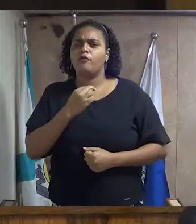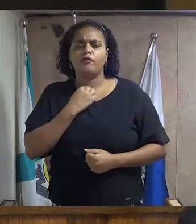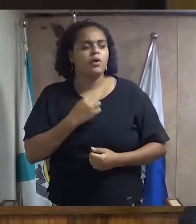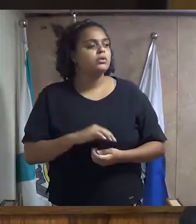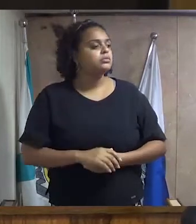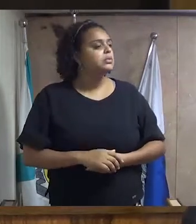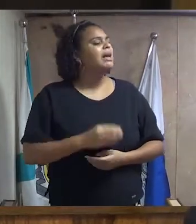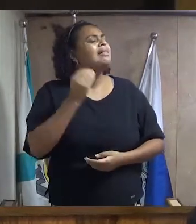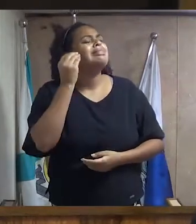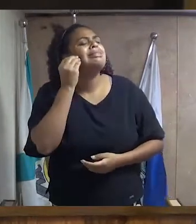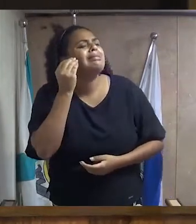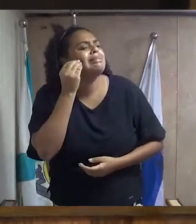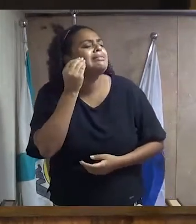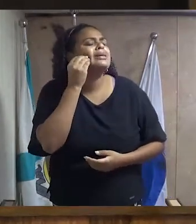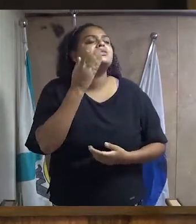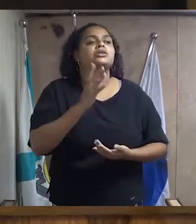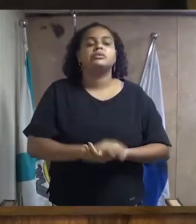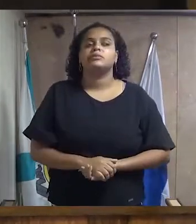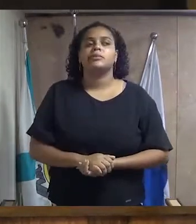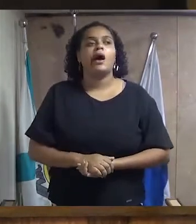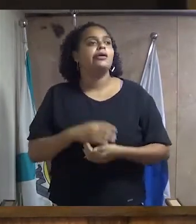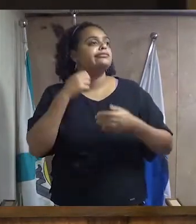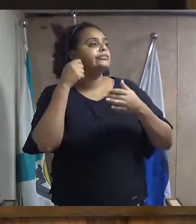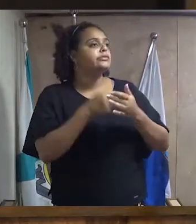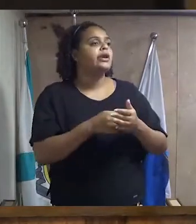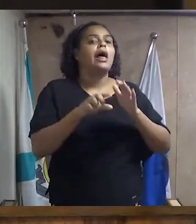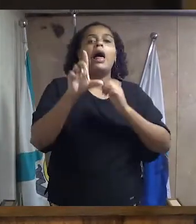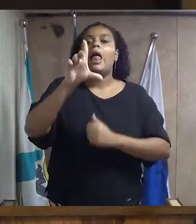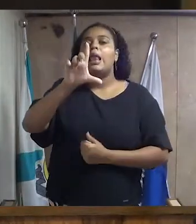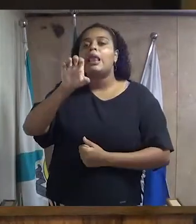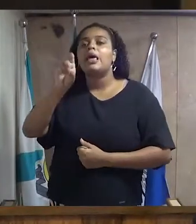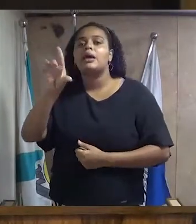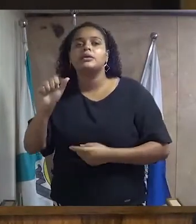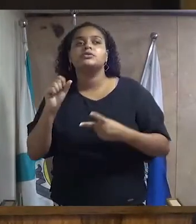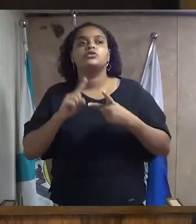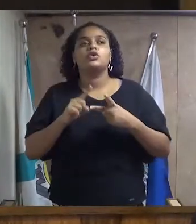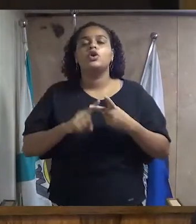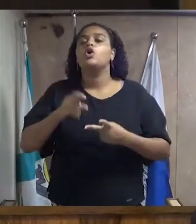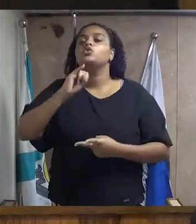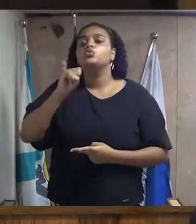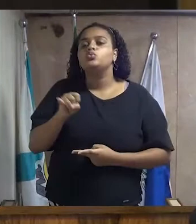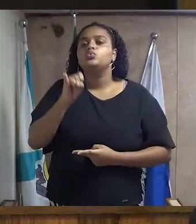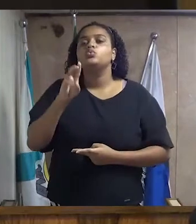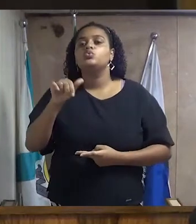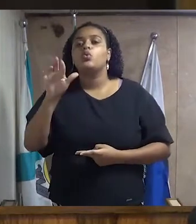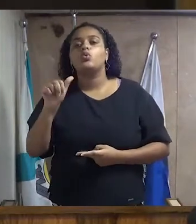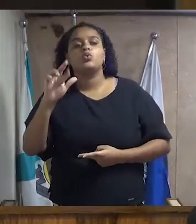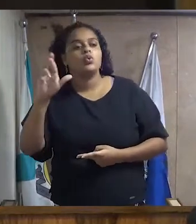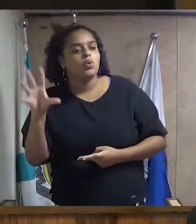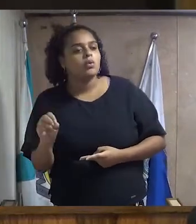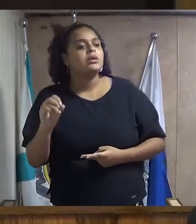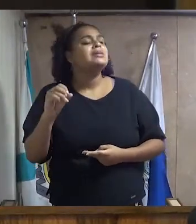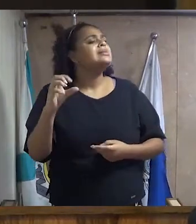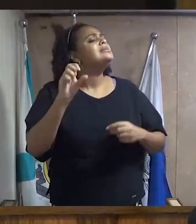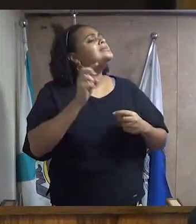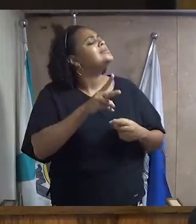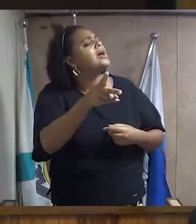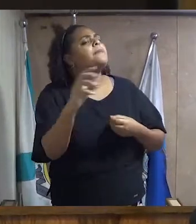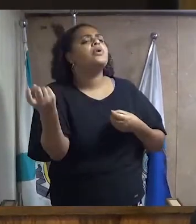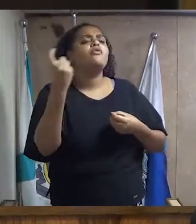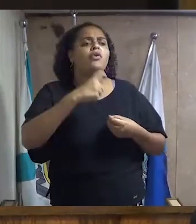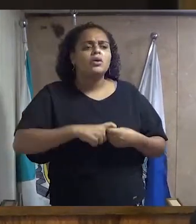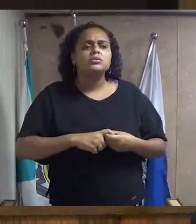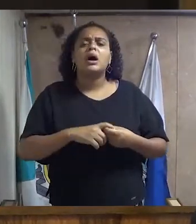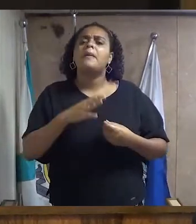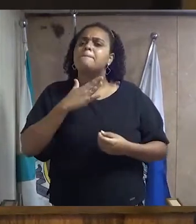falei, cara, tem tanta gente que está brigando ali, tem a Leite, tem o Nivan, tem o Júnior, entre outros ali, que sempre voltaram. Então a